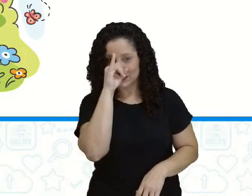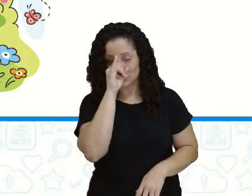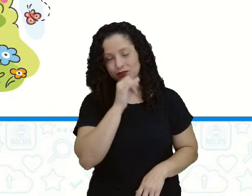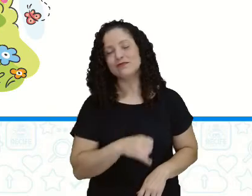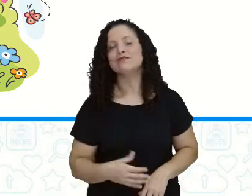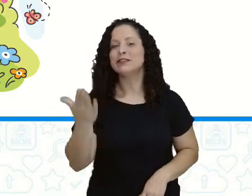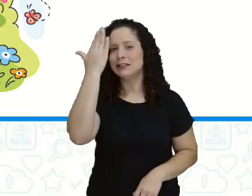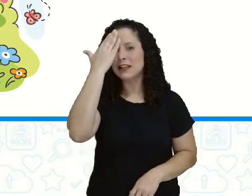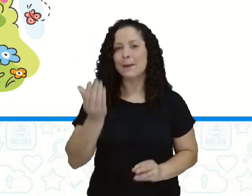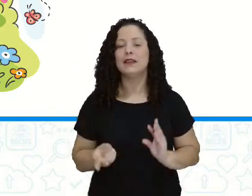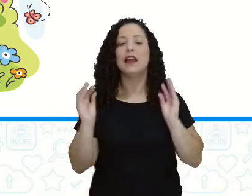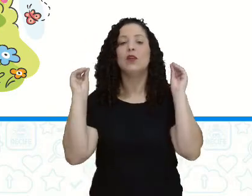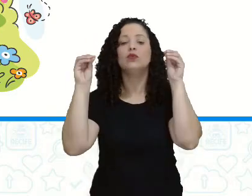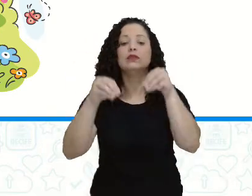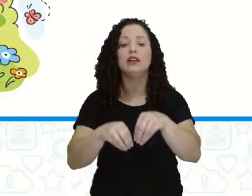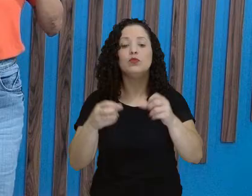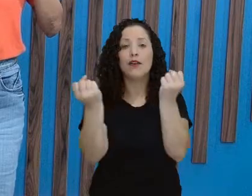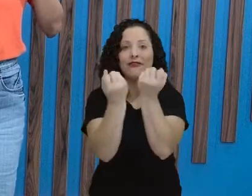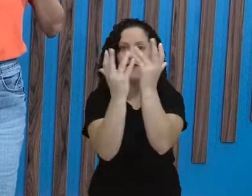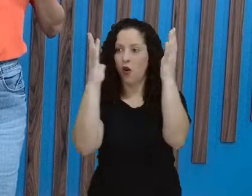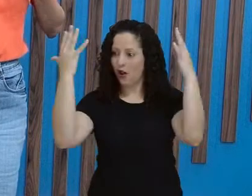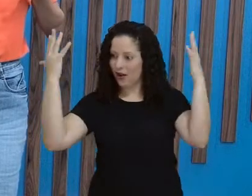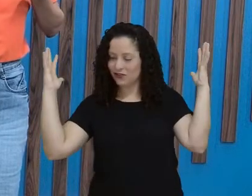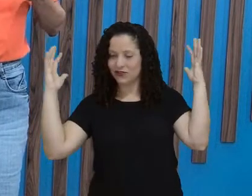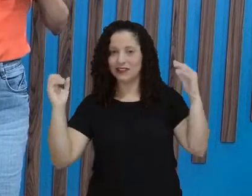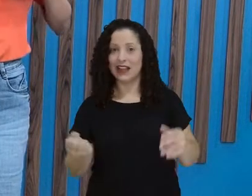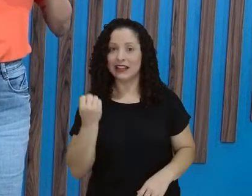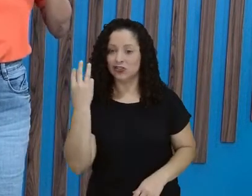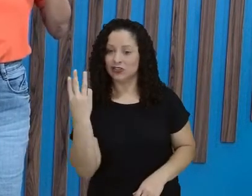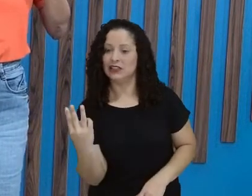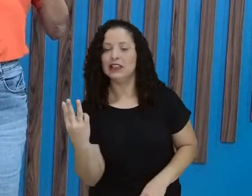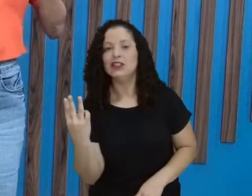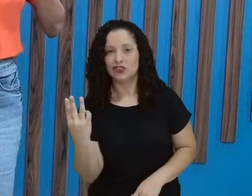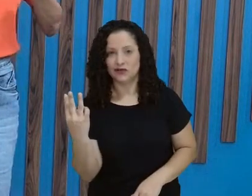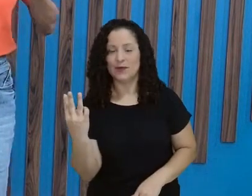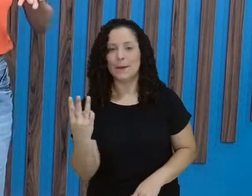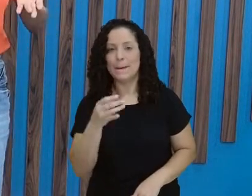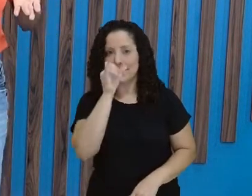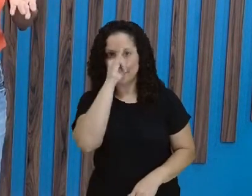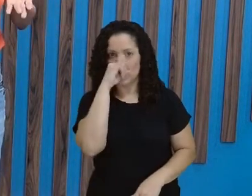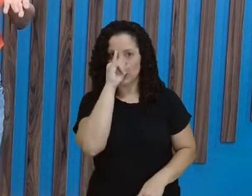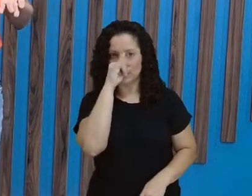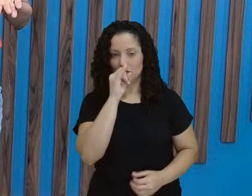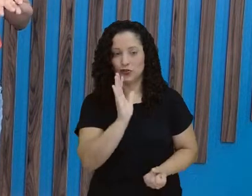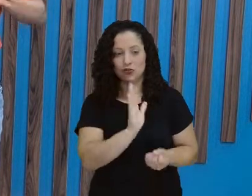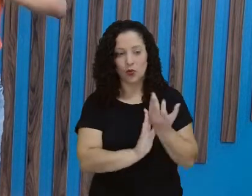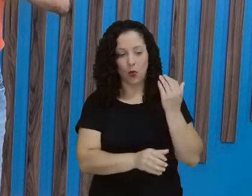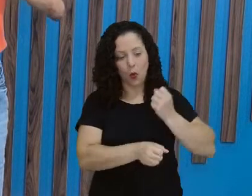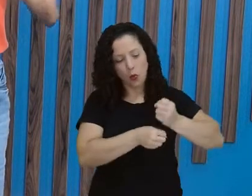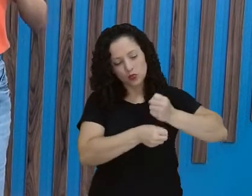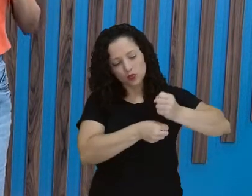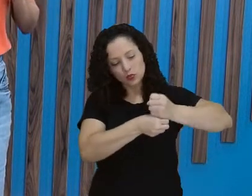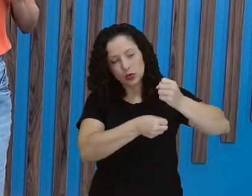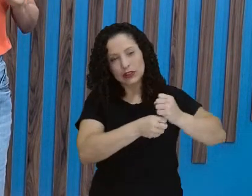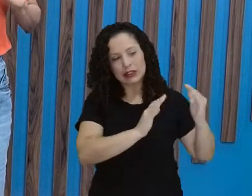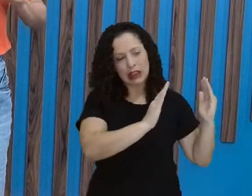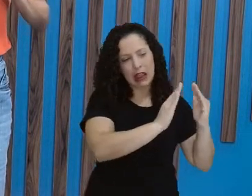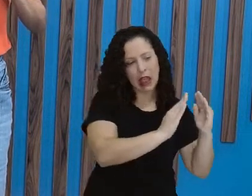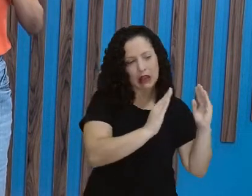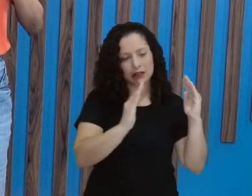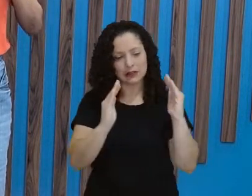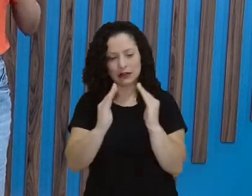acontece numa floresta, que os 3 porquinhos constroem suas casas, não é? Cada